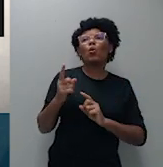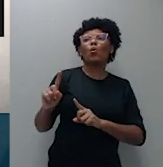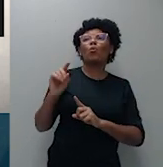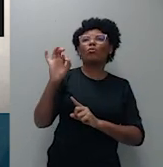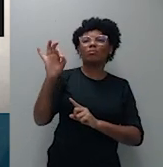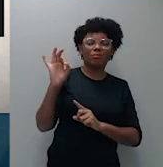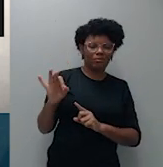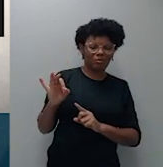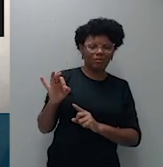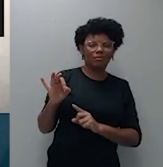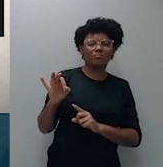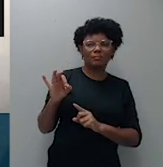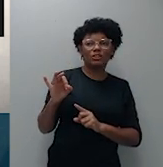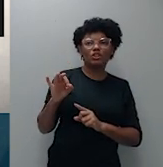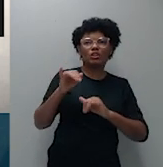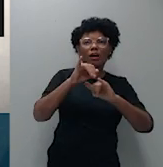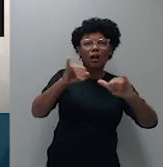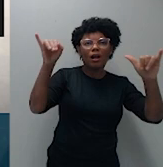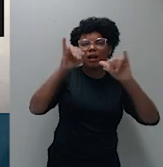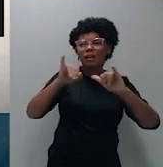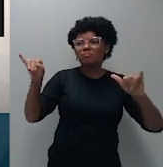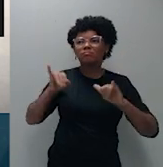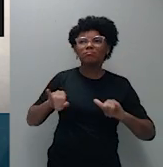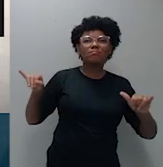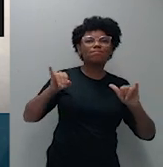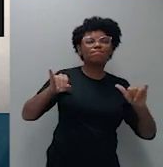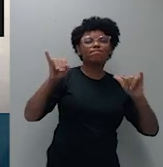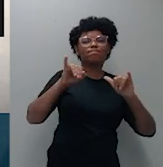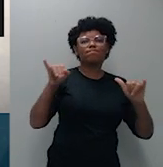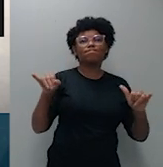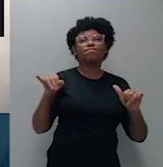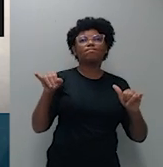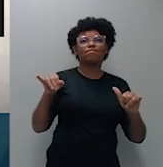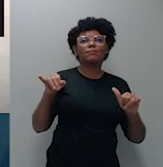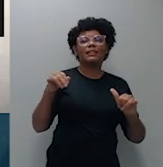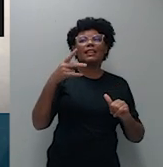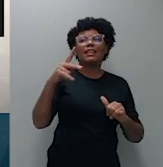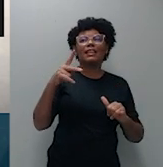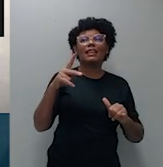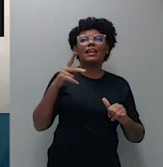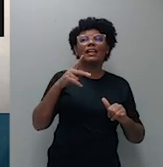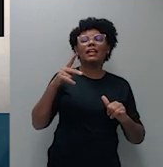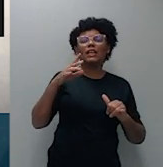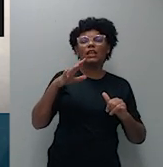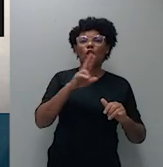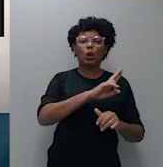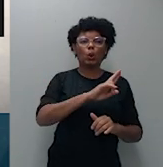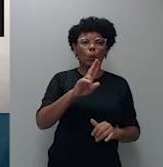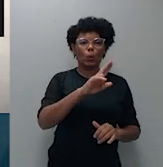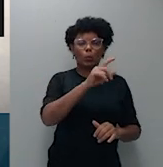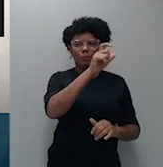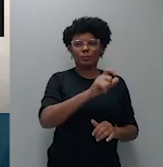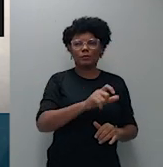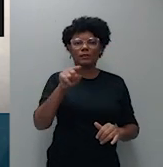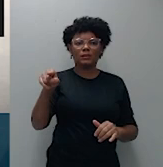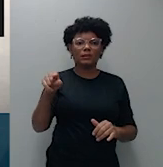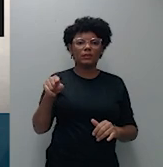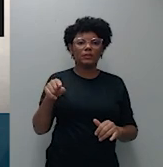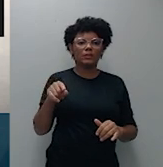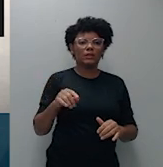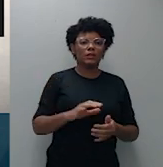da circulação do seu nome e imagem de forma de flamatorio o provedor da rede social não lança mão de